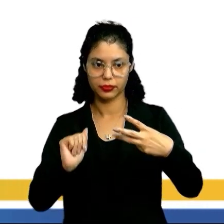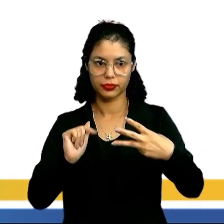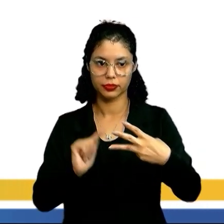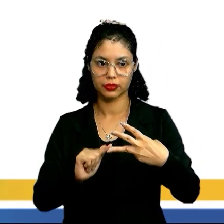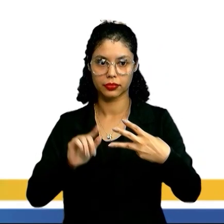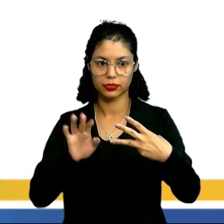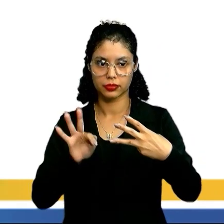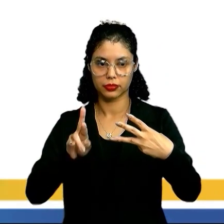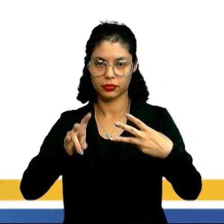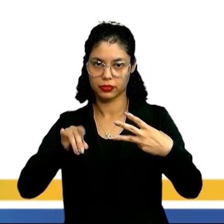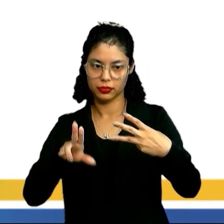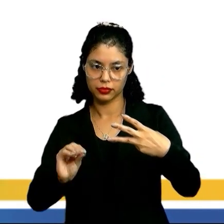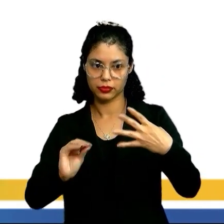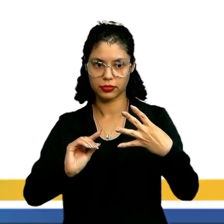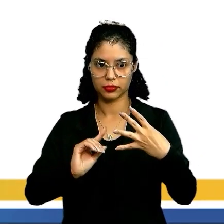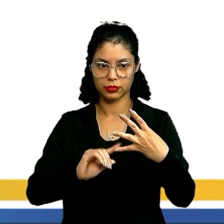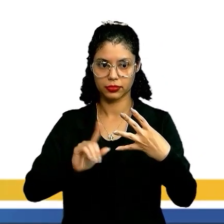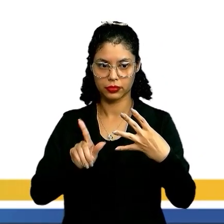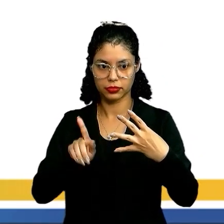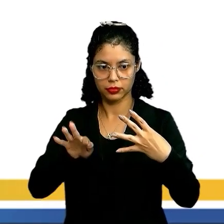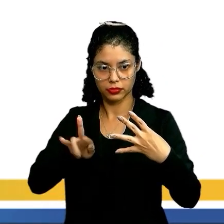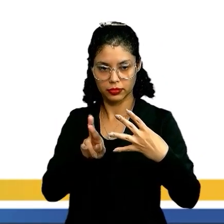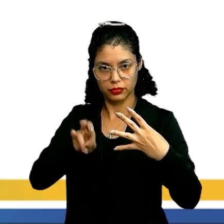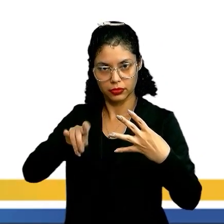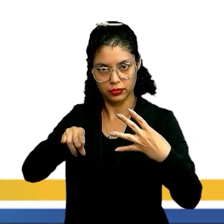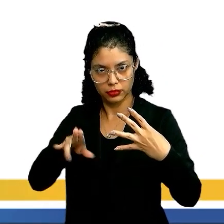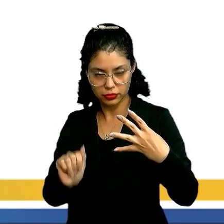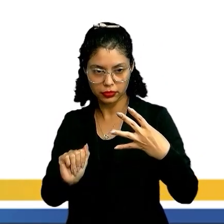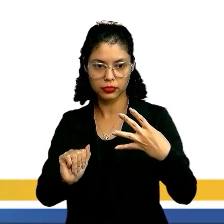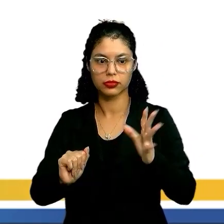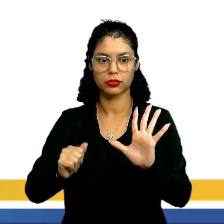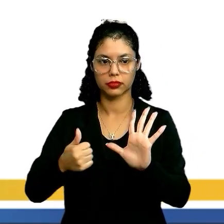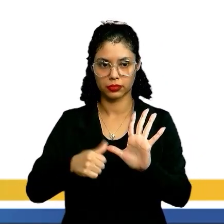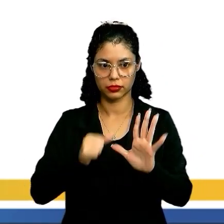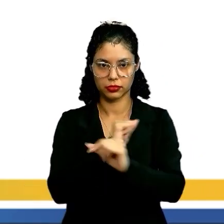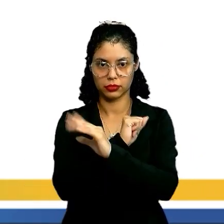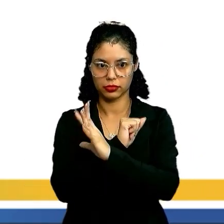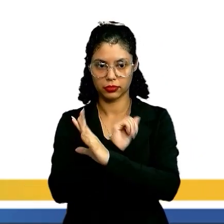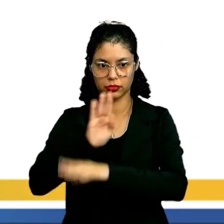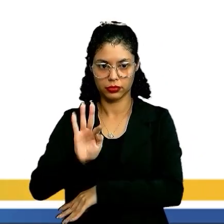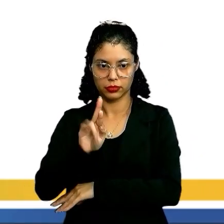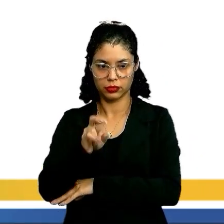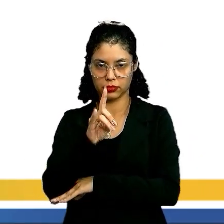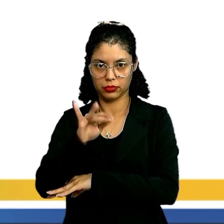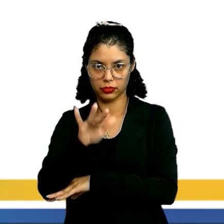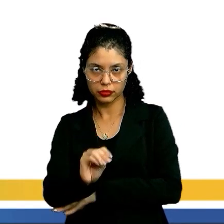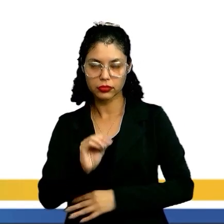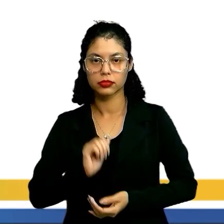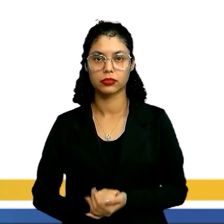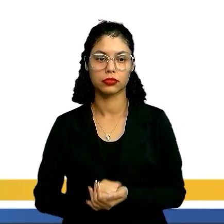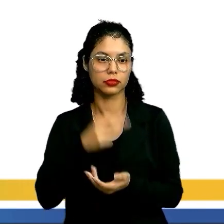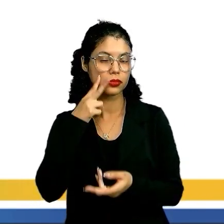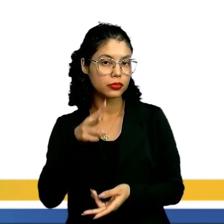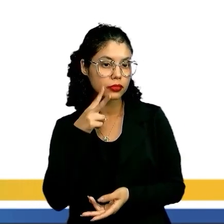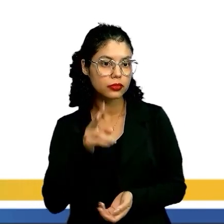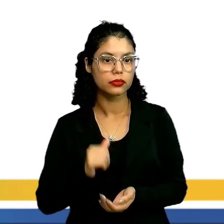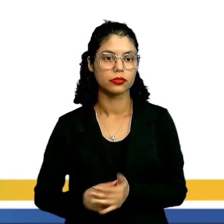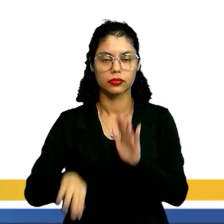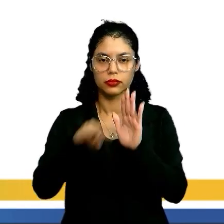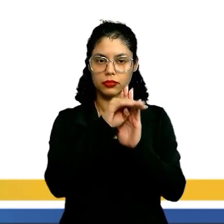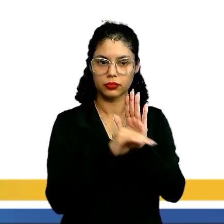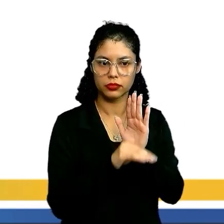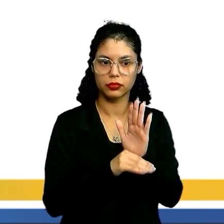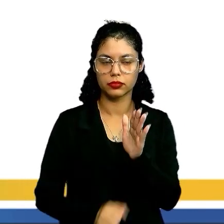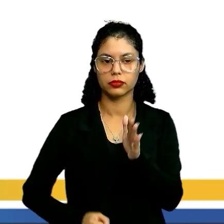citocinina, etileno, diberelina e ácido abscíssico. Pessoal, a gente vai nessa aula